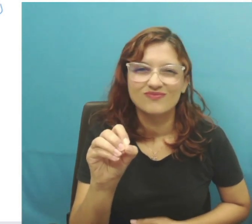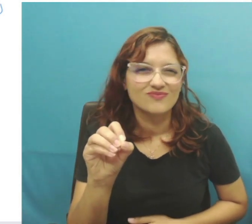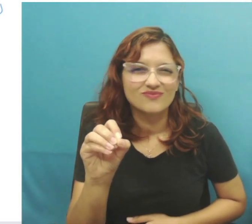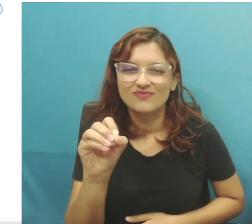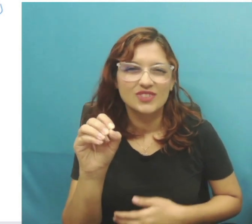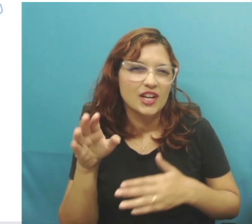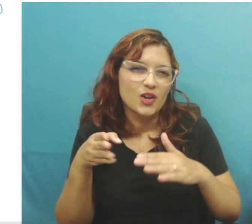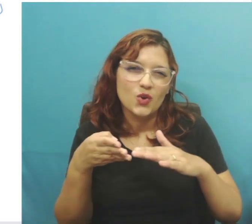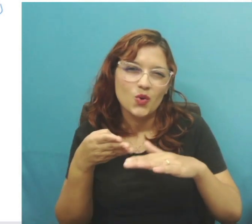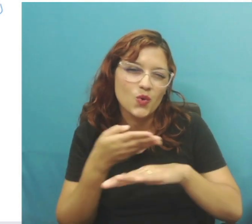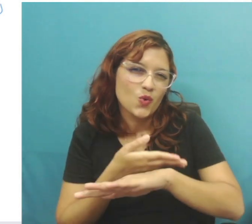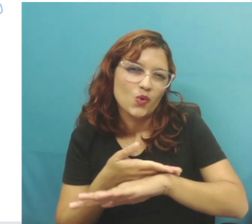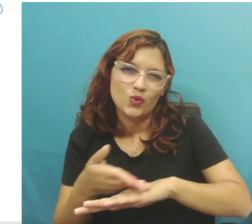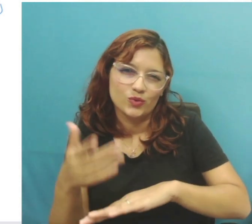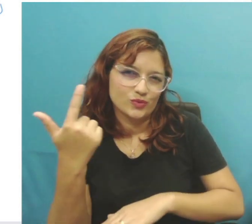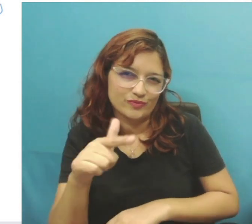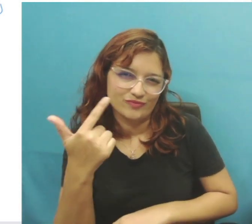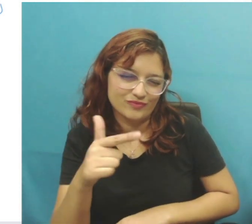consigo.